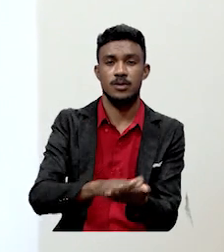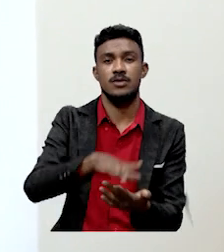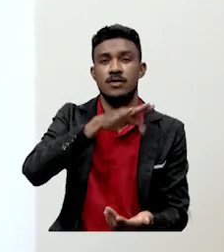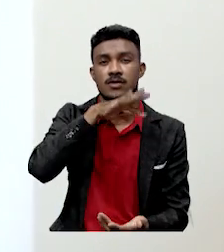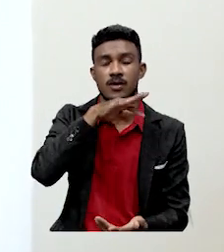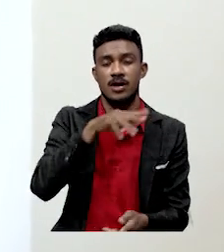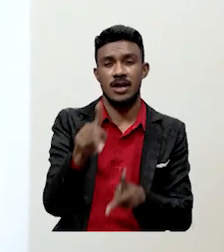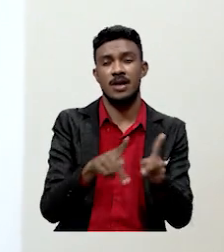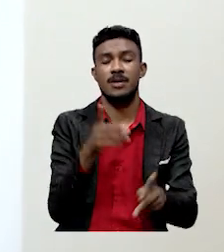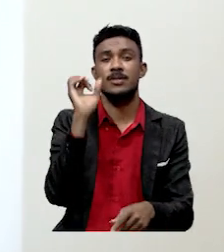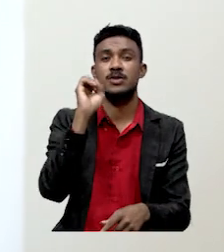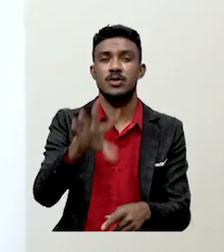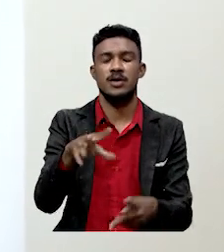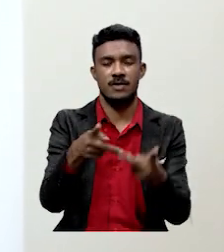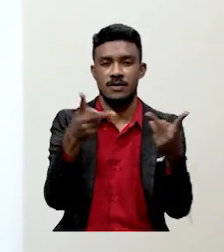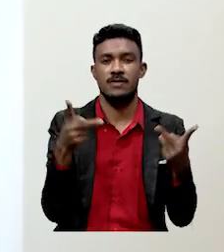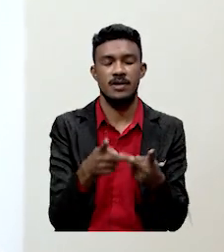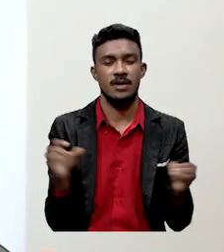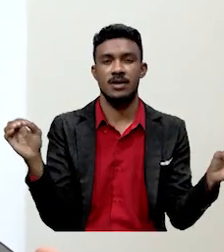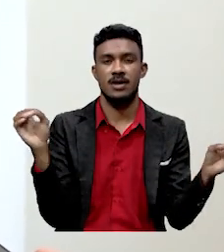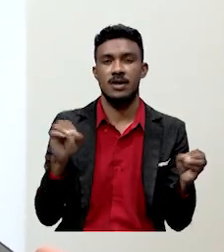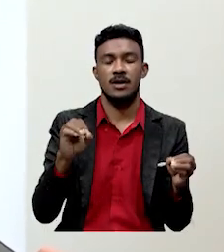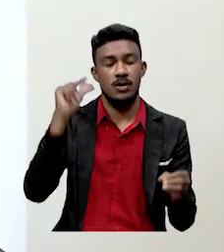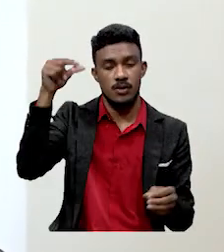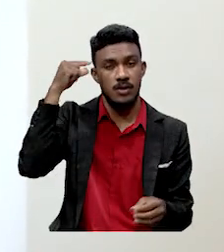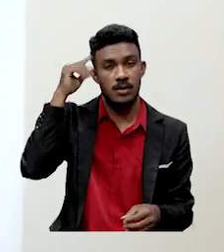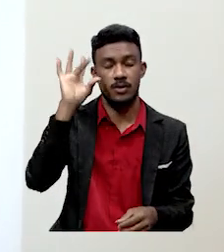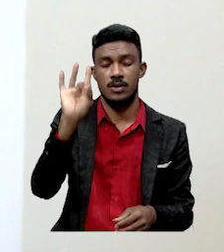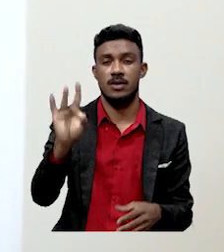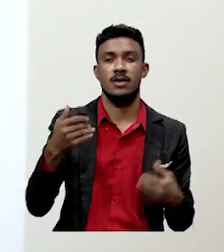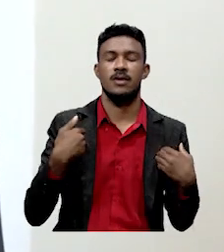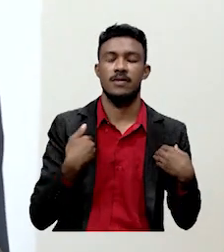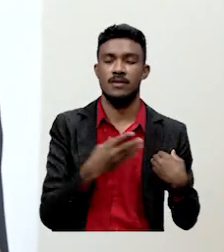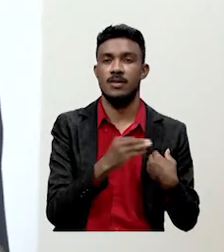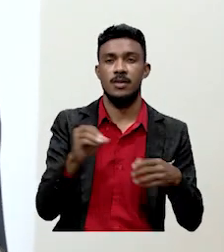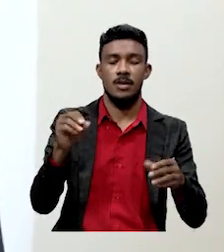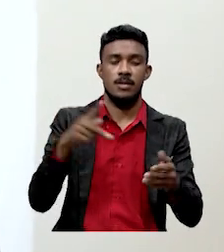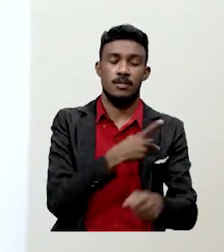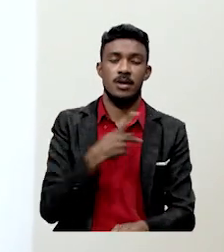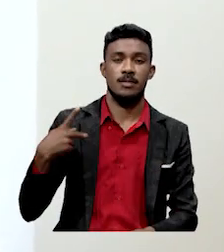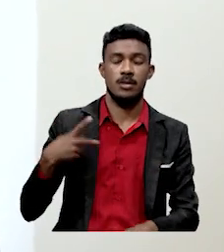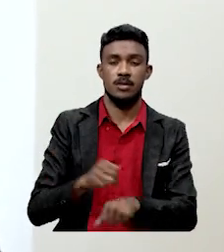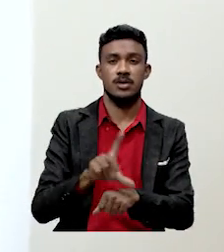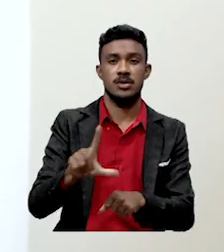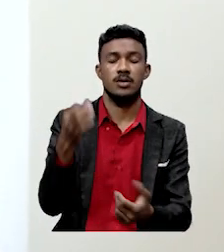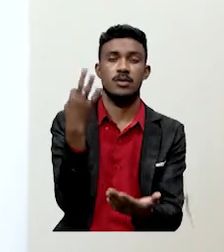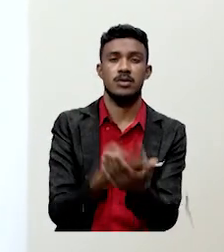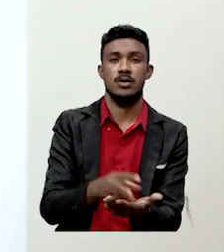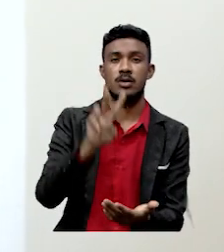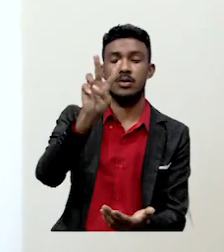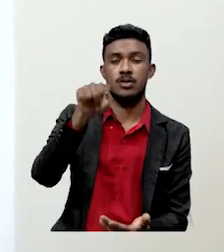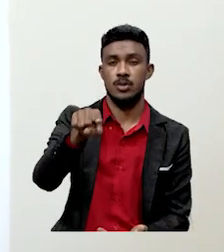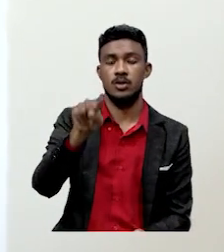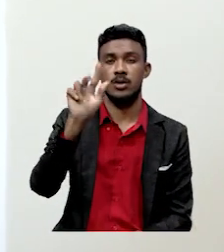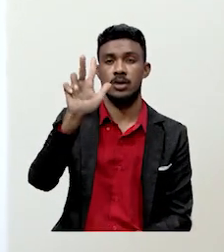fuera, não é, mas fatin leia. E o Itaú Governo Constitucional, o Federal, quando se estava a área, o Itaú Governo Constitucional, o Parlamento Nacional aprova a nossa mente de 2,3 milhões de dólares americanos